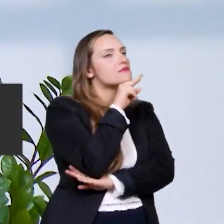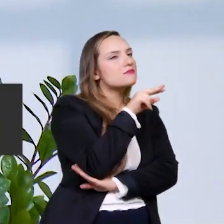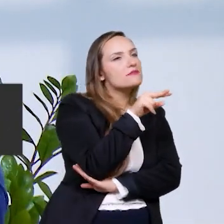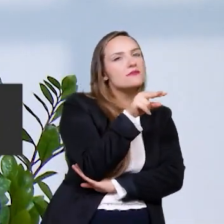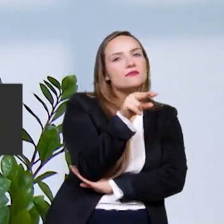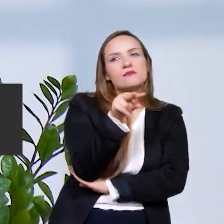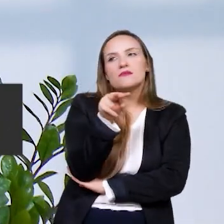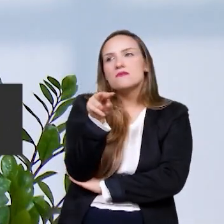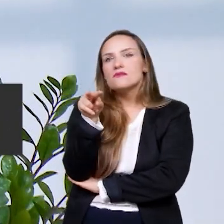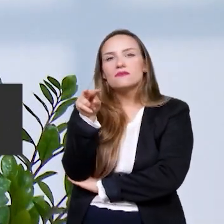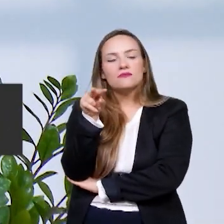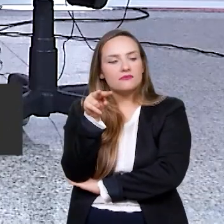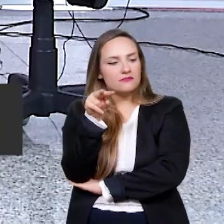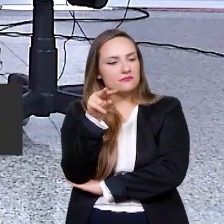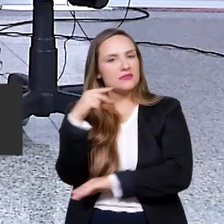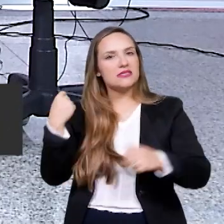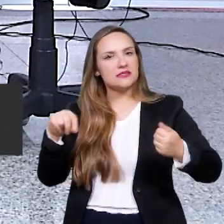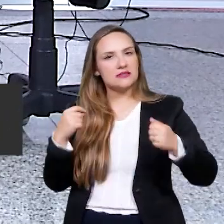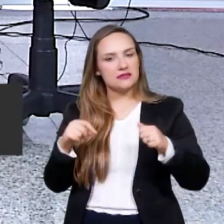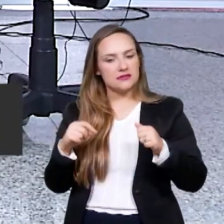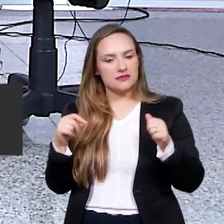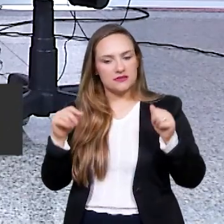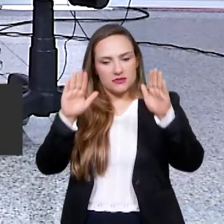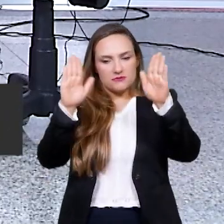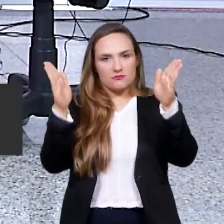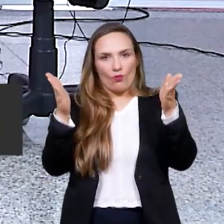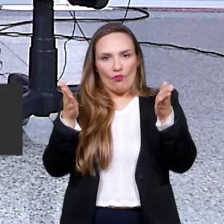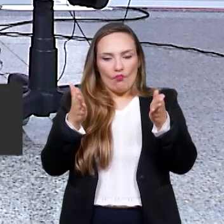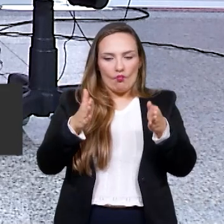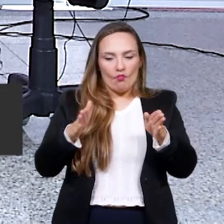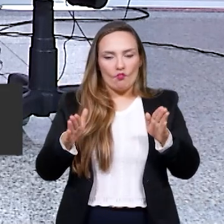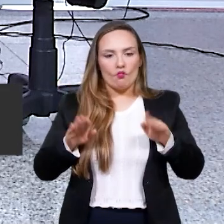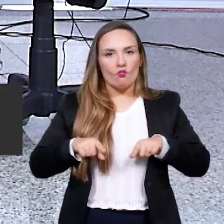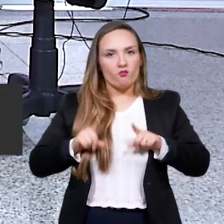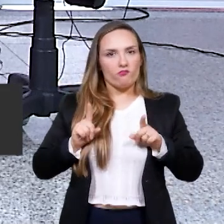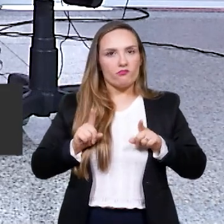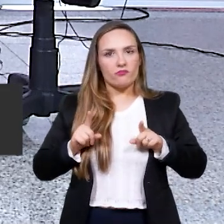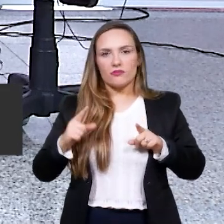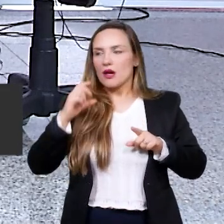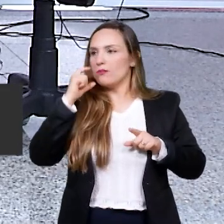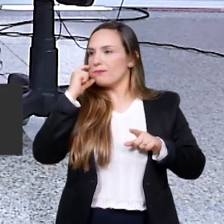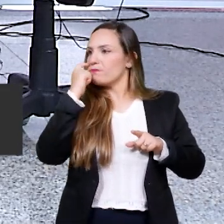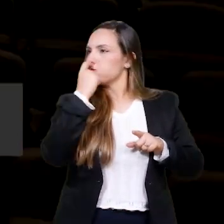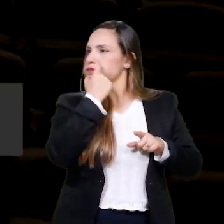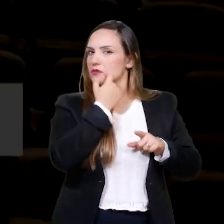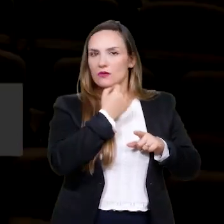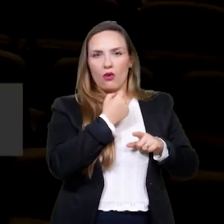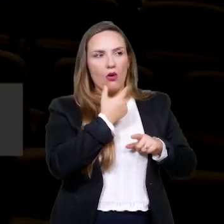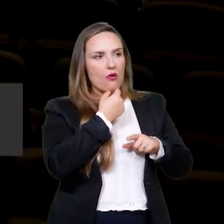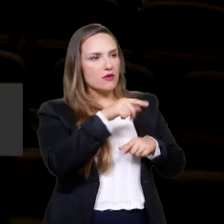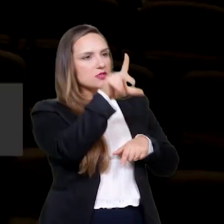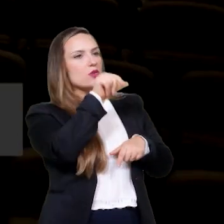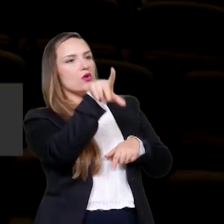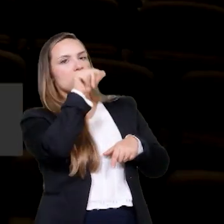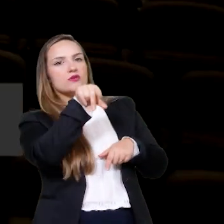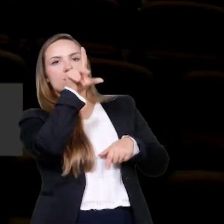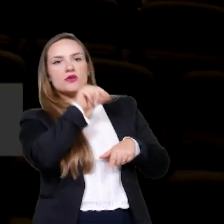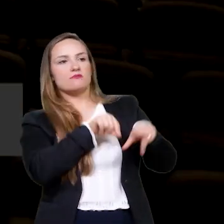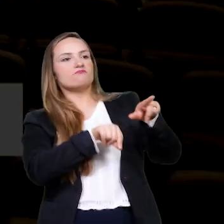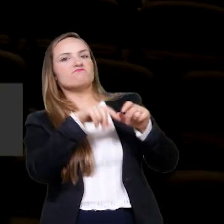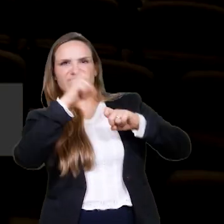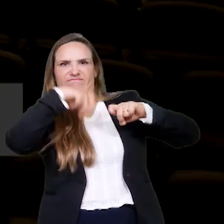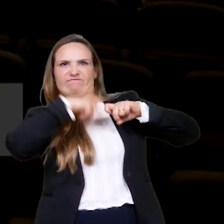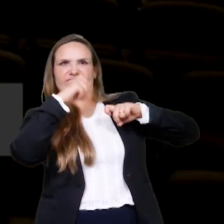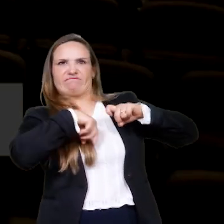jornais, tinham que ser espigadinhas, peito duro, cintura pequena, né? Boca grande. Então a gente percebe que